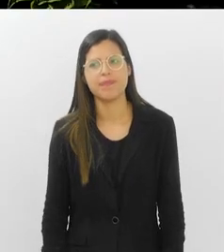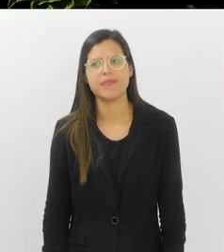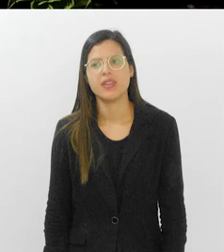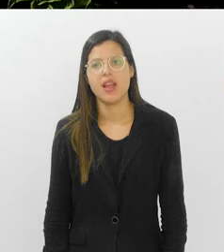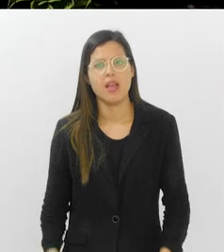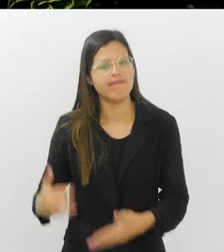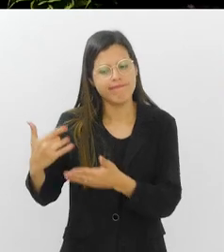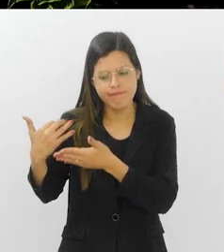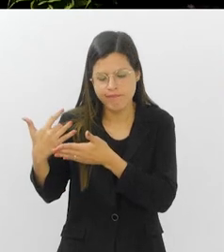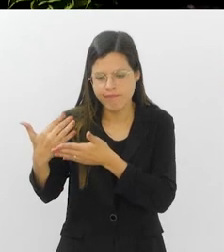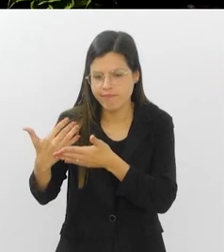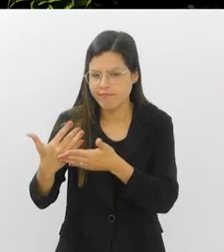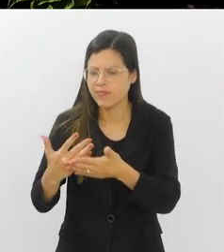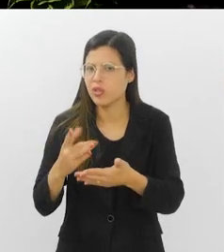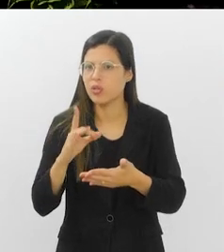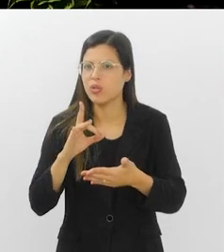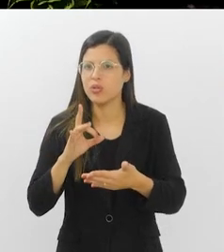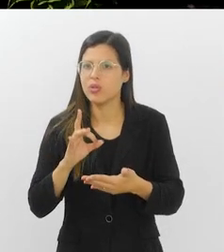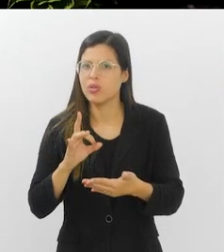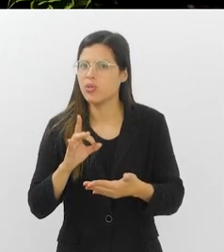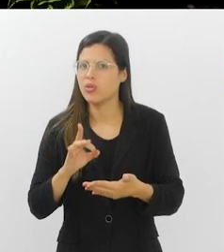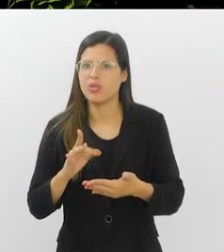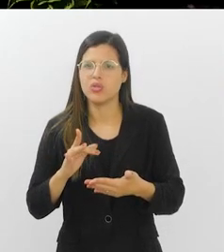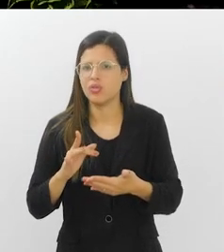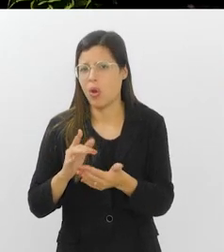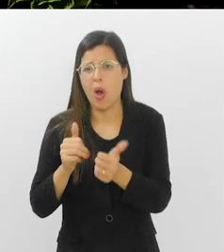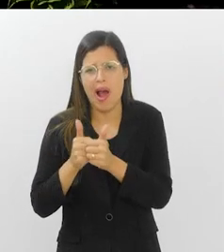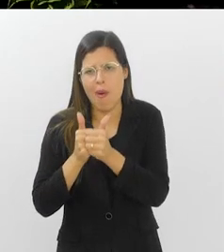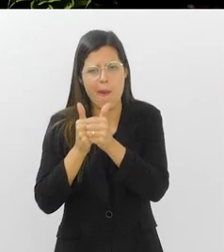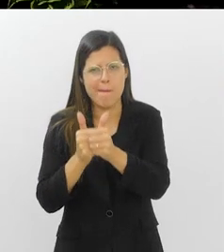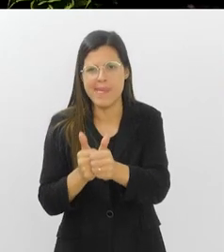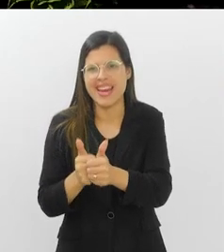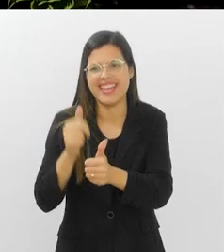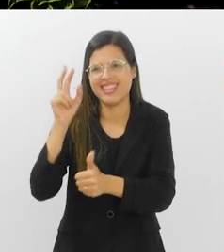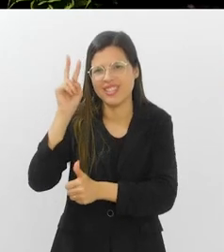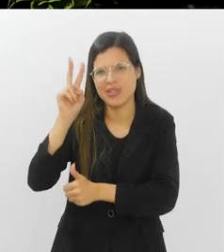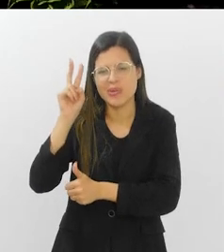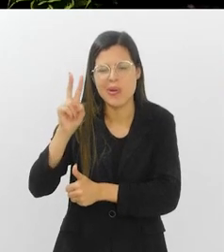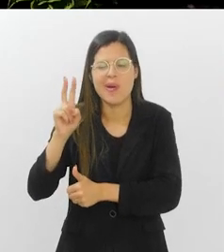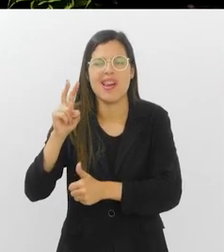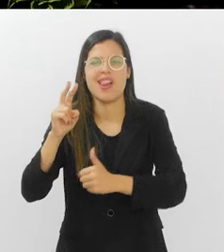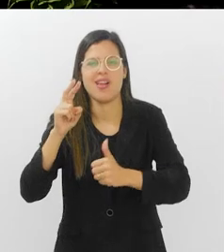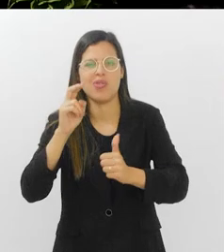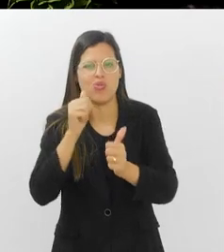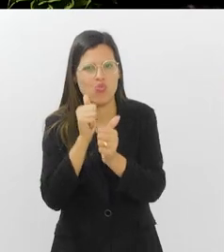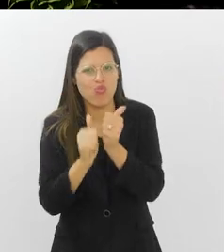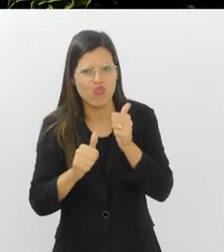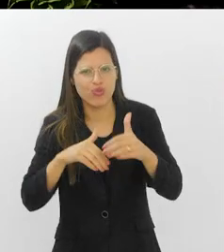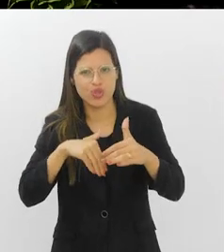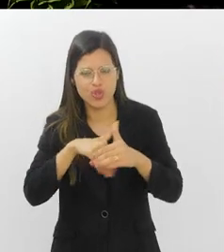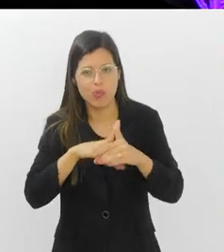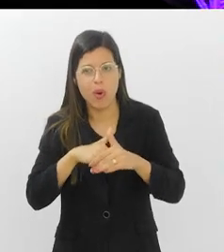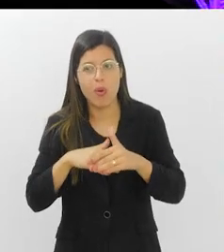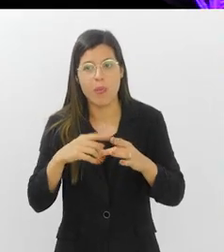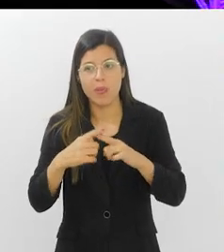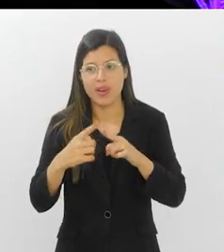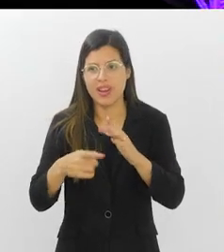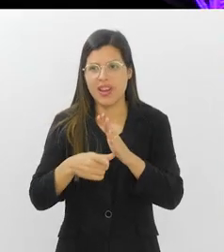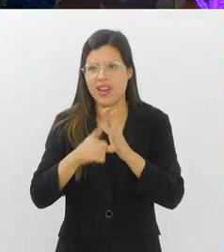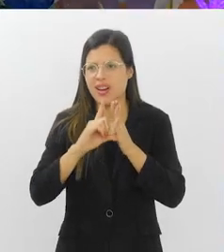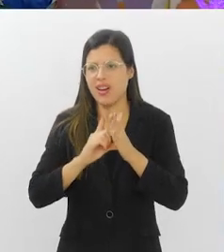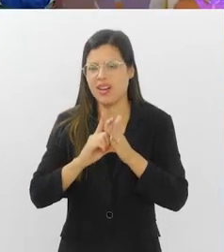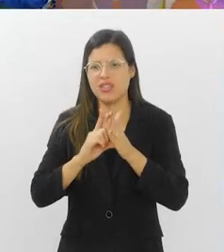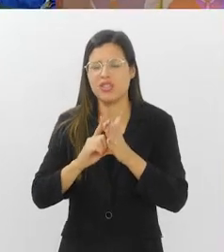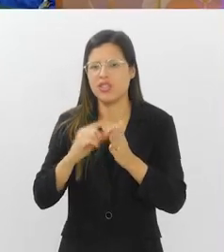eh e aí de lá para cá foi foi sente eu vim seguindo a história né do futebol que o futebol antes